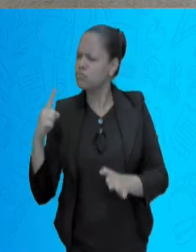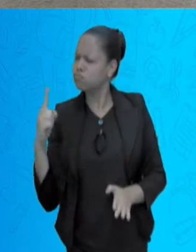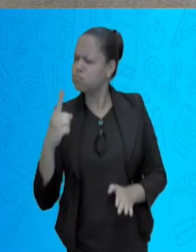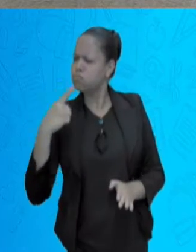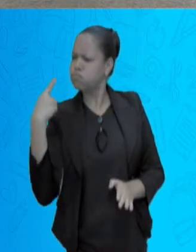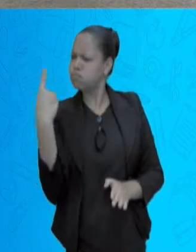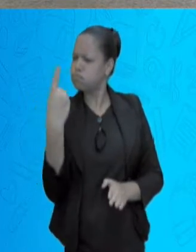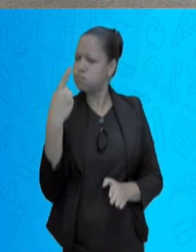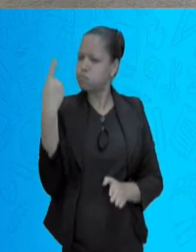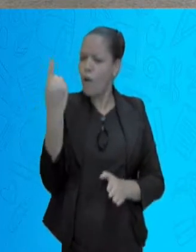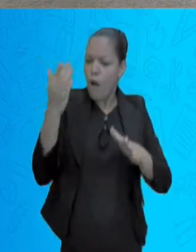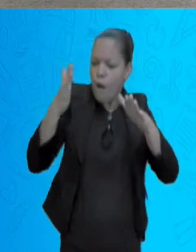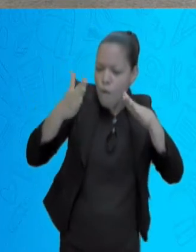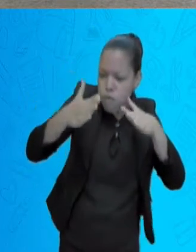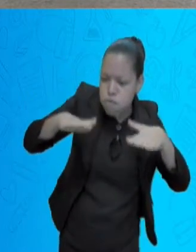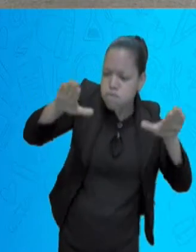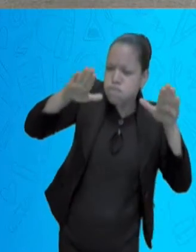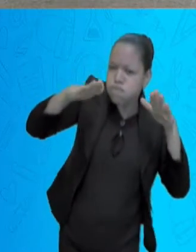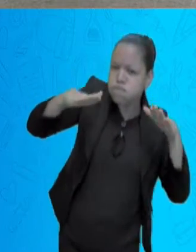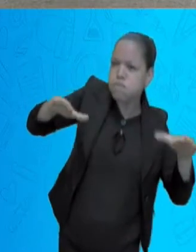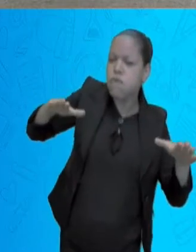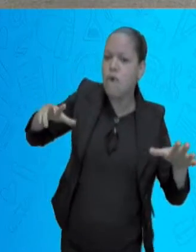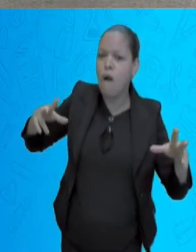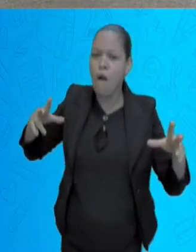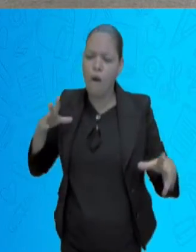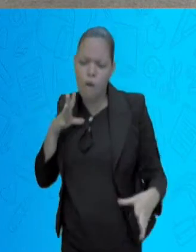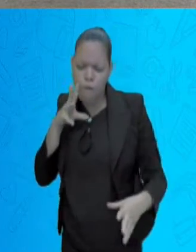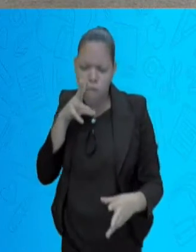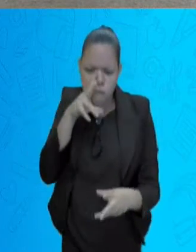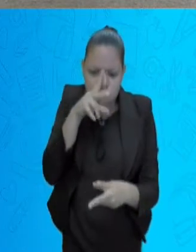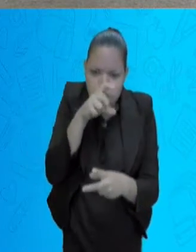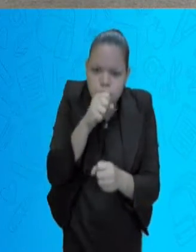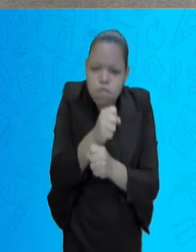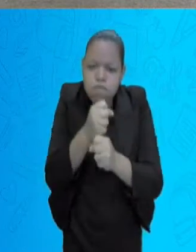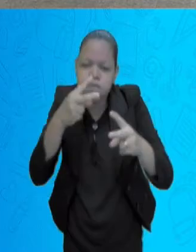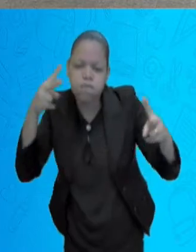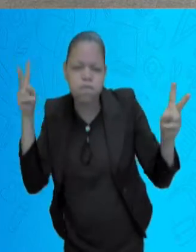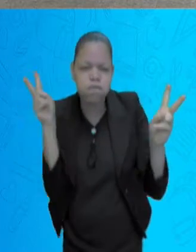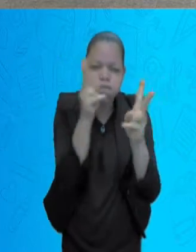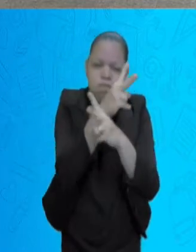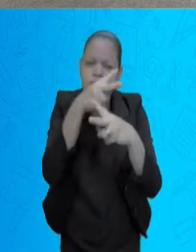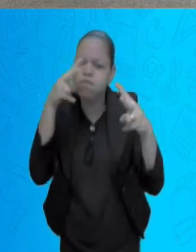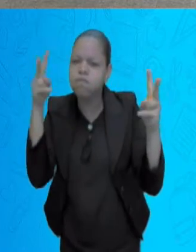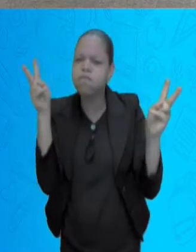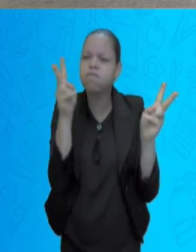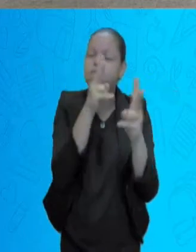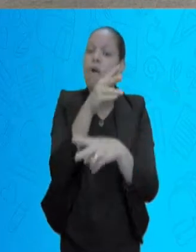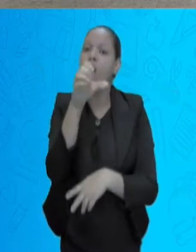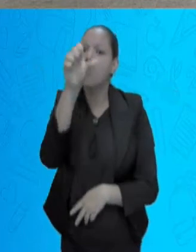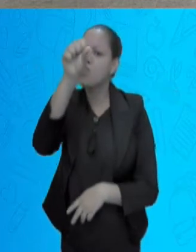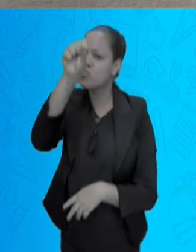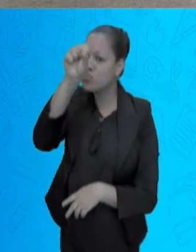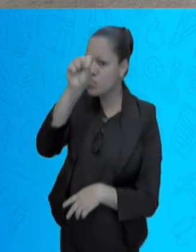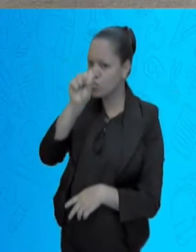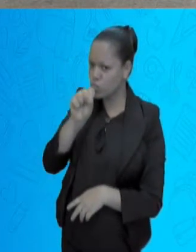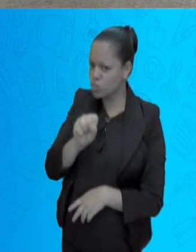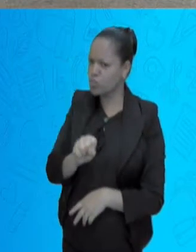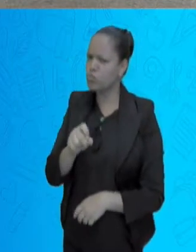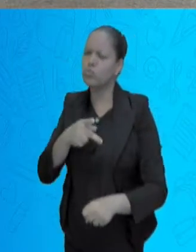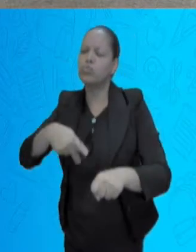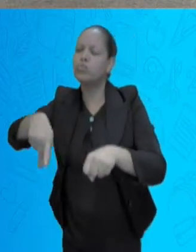pelo vento, que fez uma devastação na região sul do Brasil, que trouxe